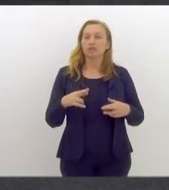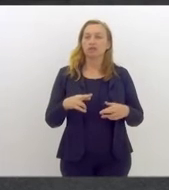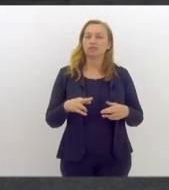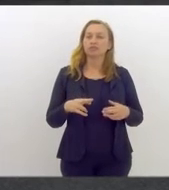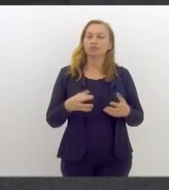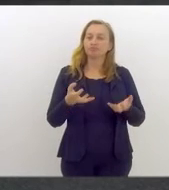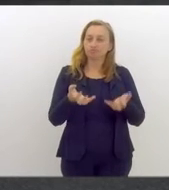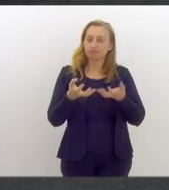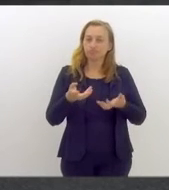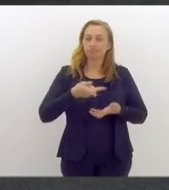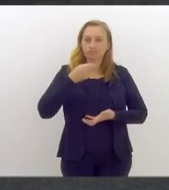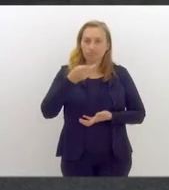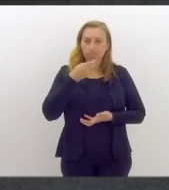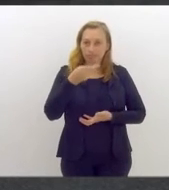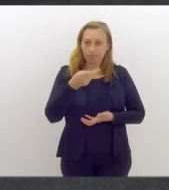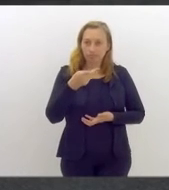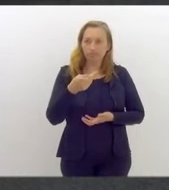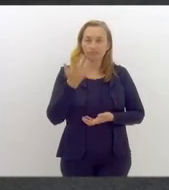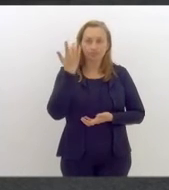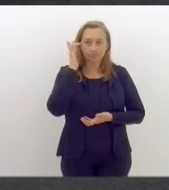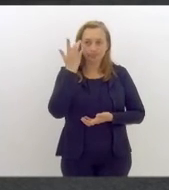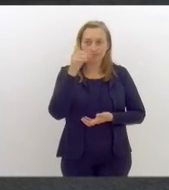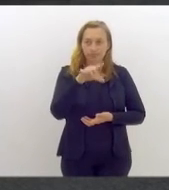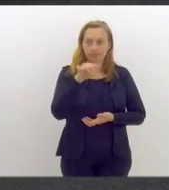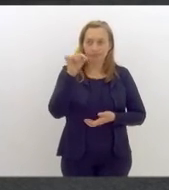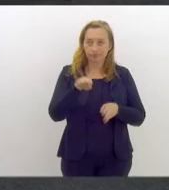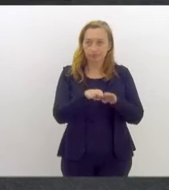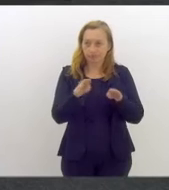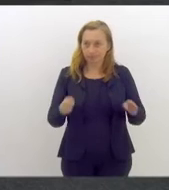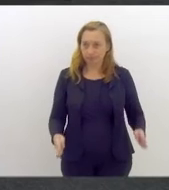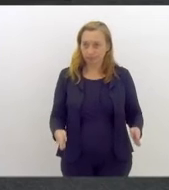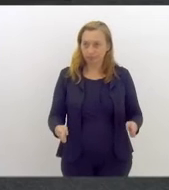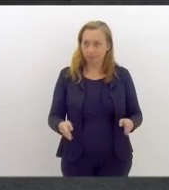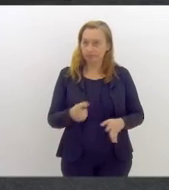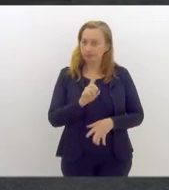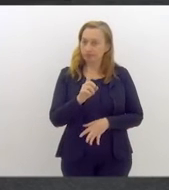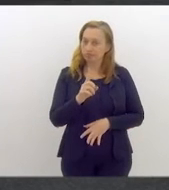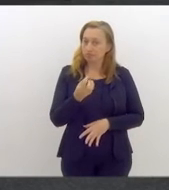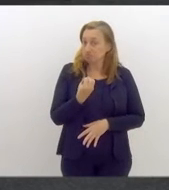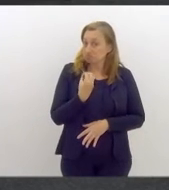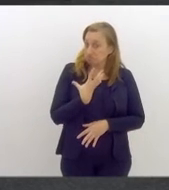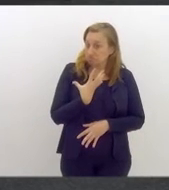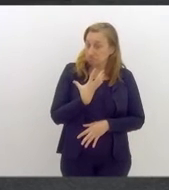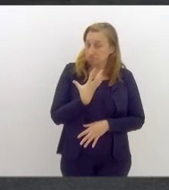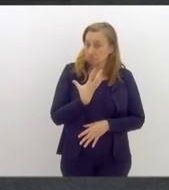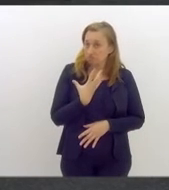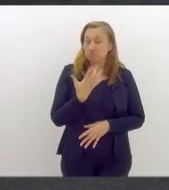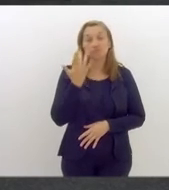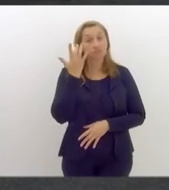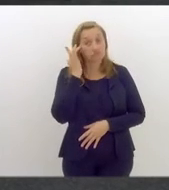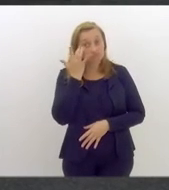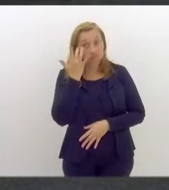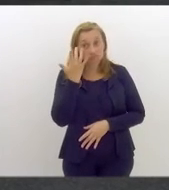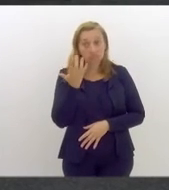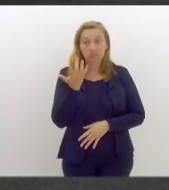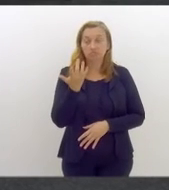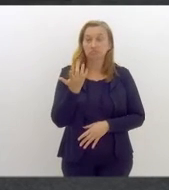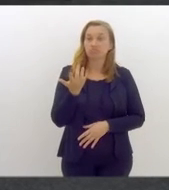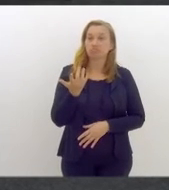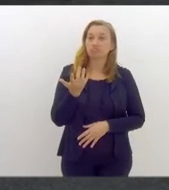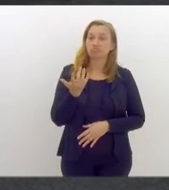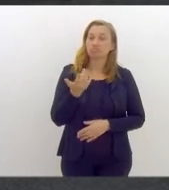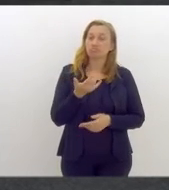apenas me manifestar que acho que a decisão da mesa não foi a mais adequada. Acho que esse excesso